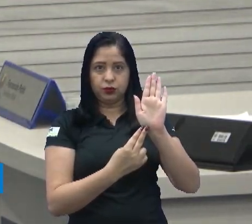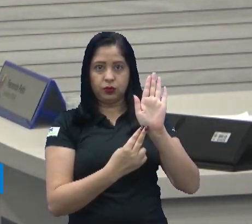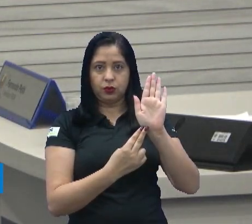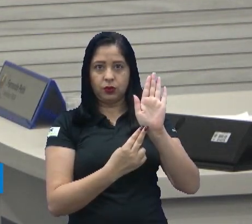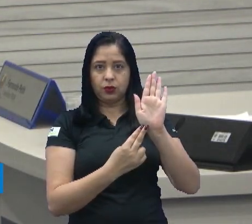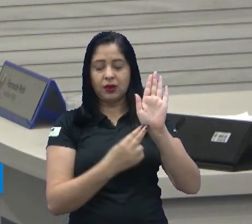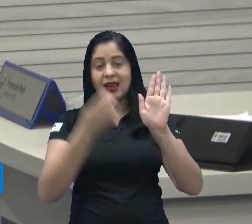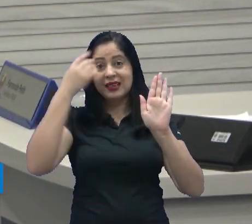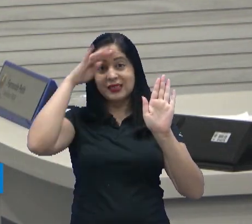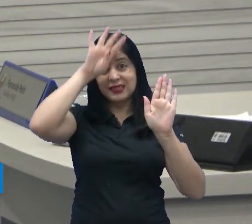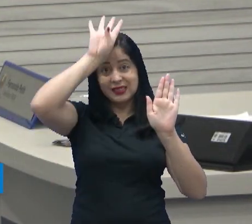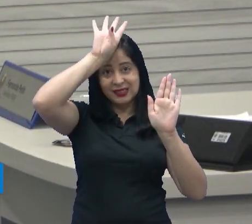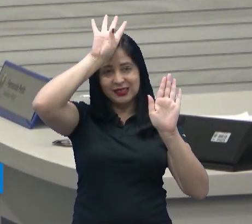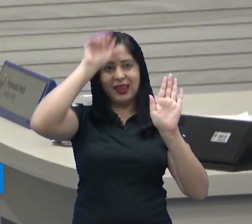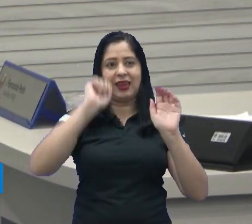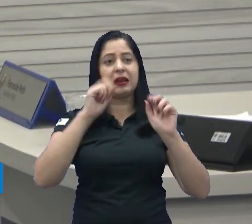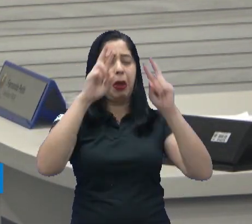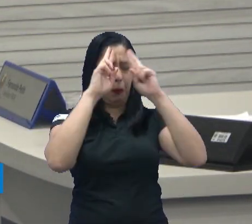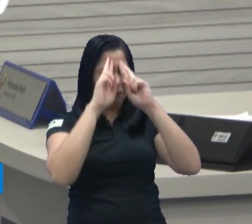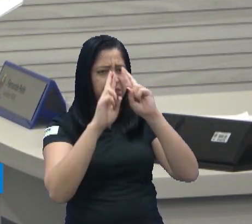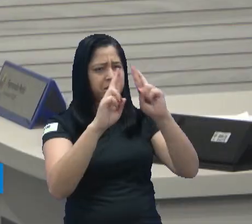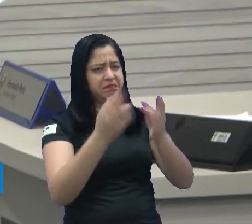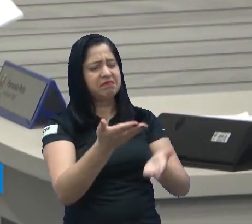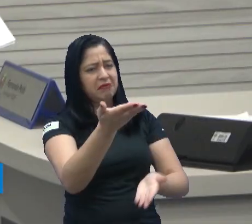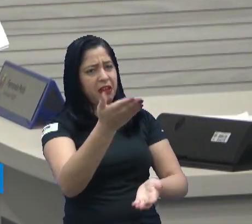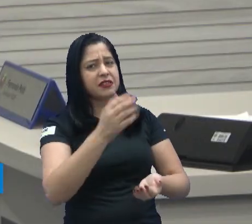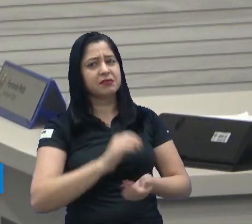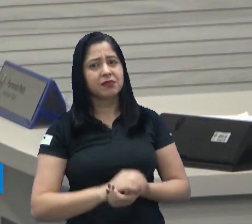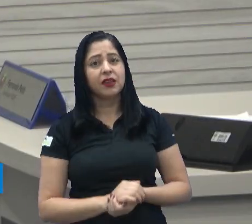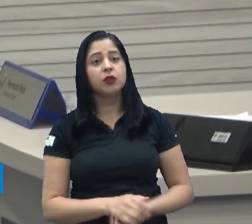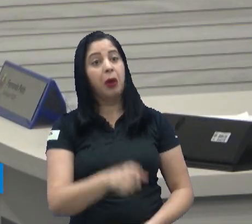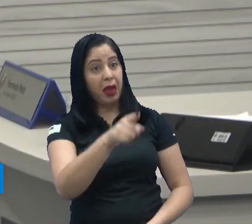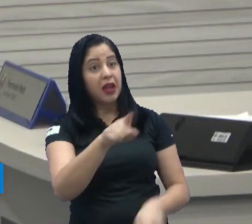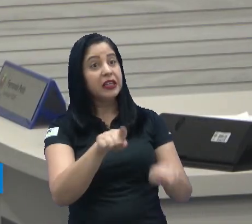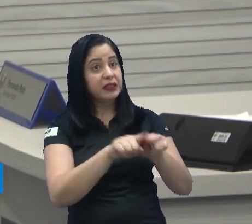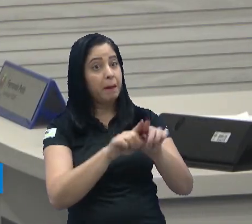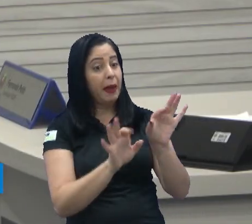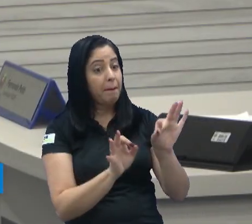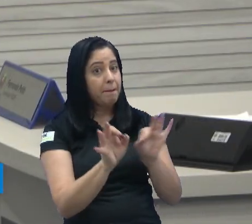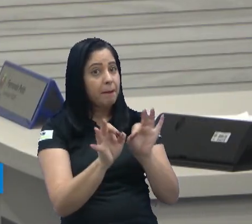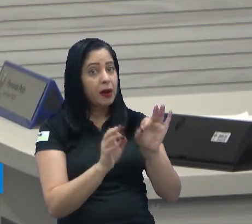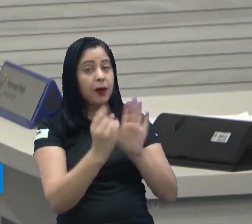a qual tenho profundo respeito por ele. Ele também fez um documento